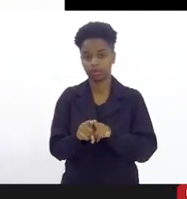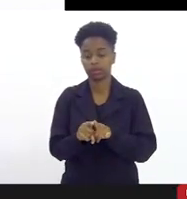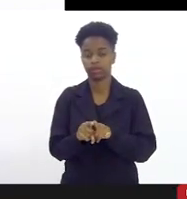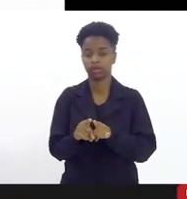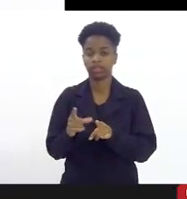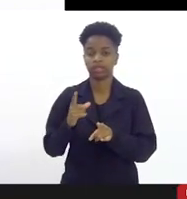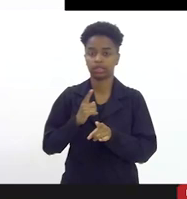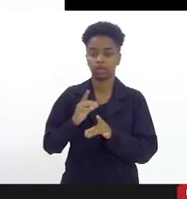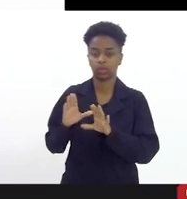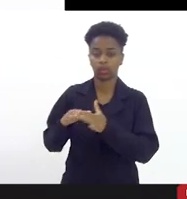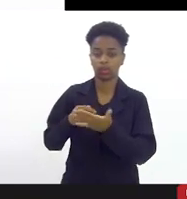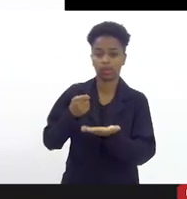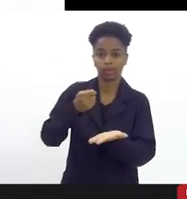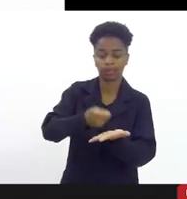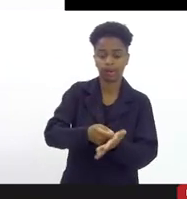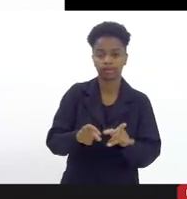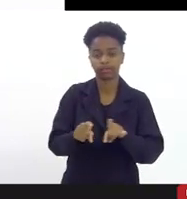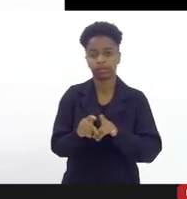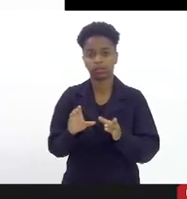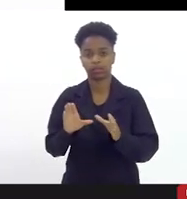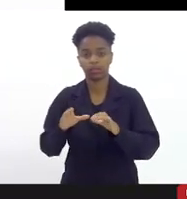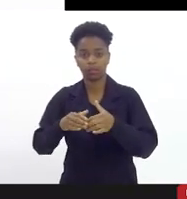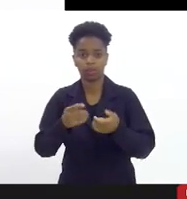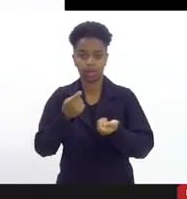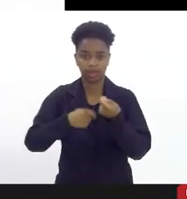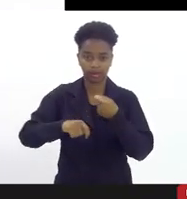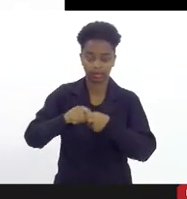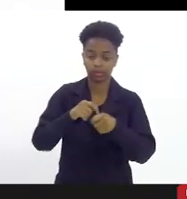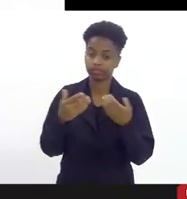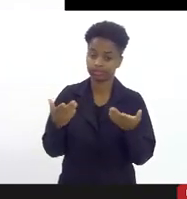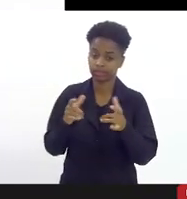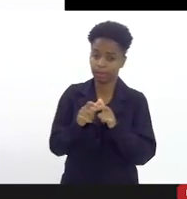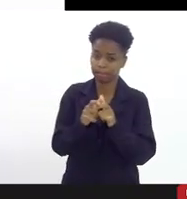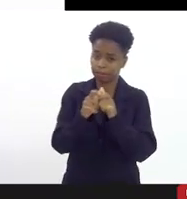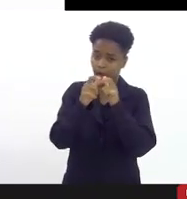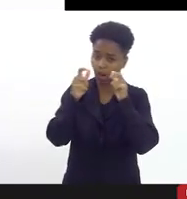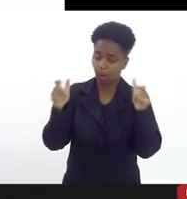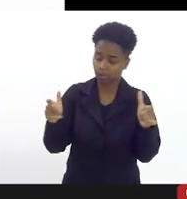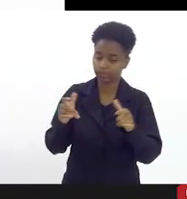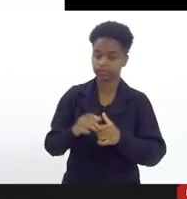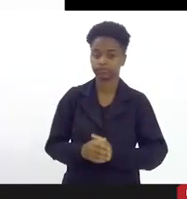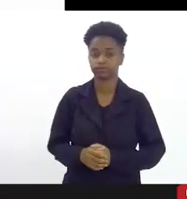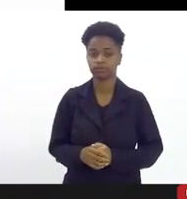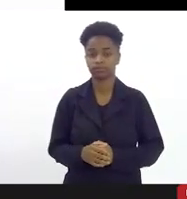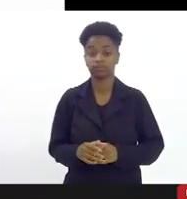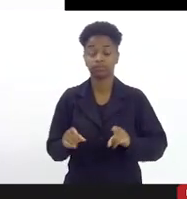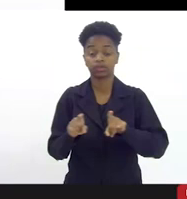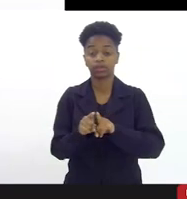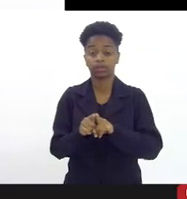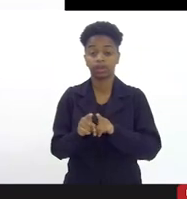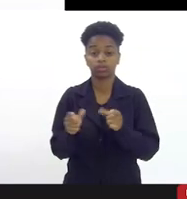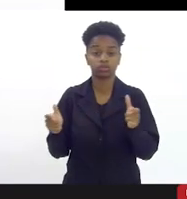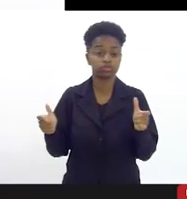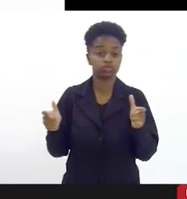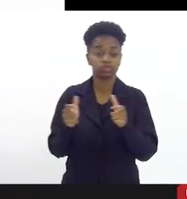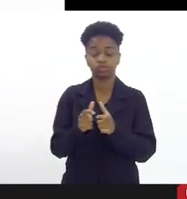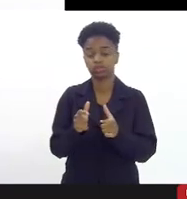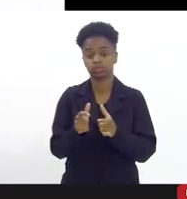mantenedoras e os grupos econômicos E aí a concentração ainda é maior nós tivemos uma redução